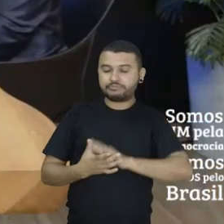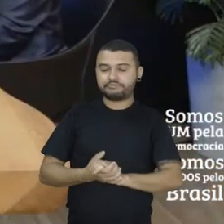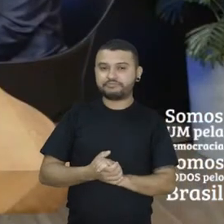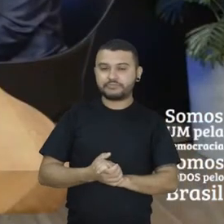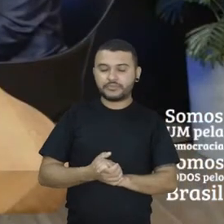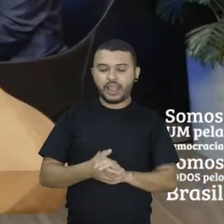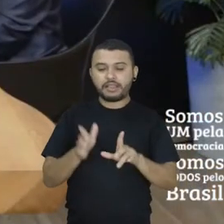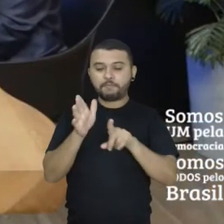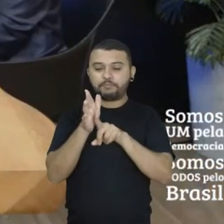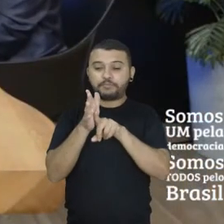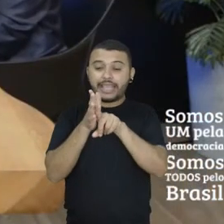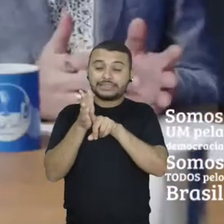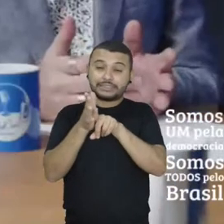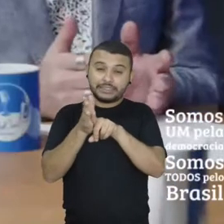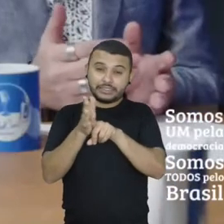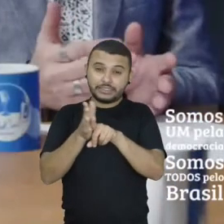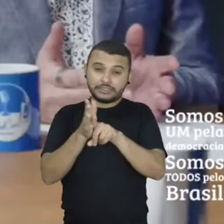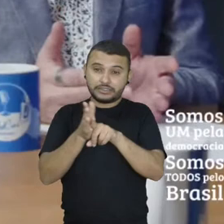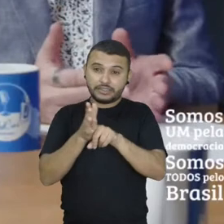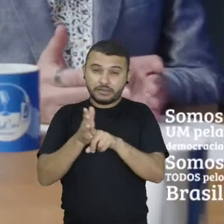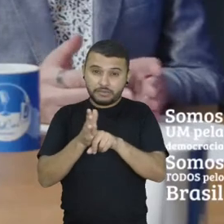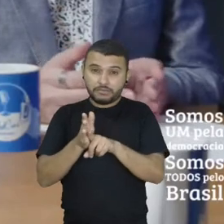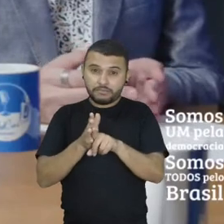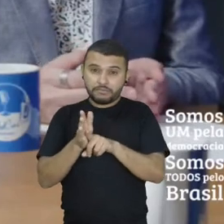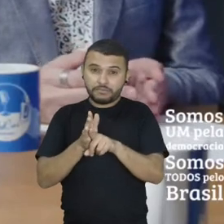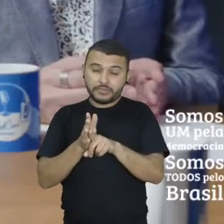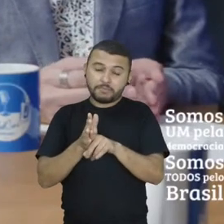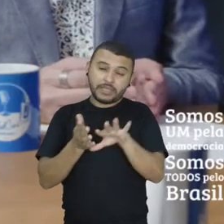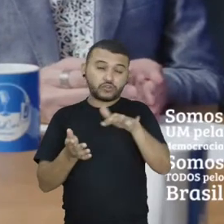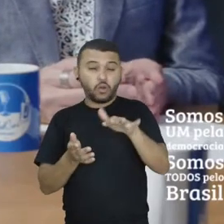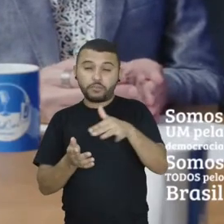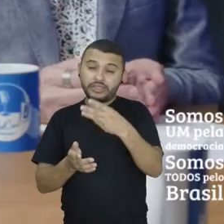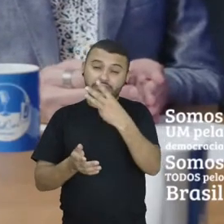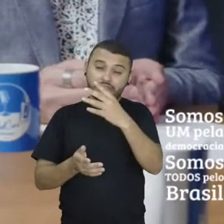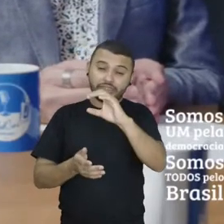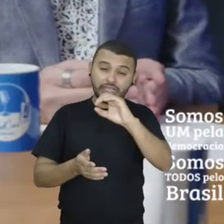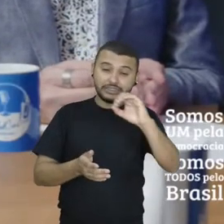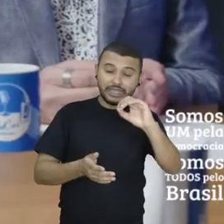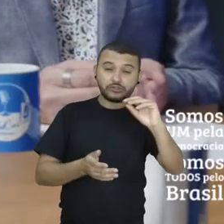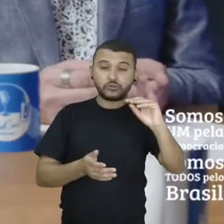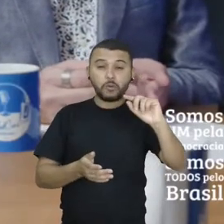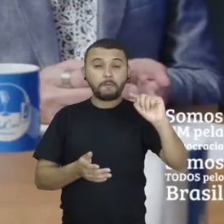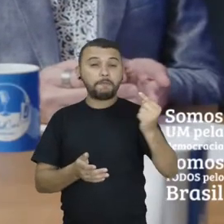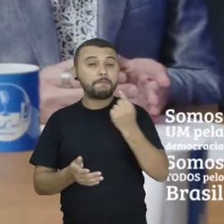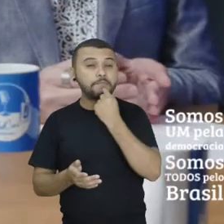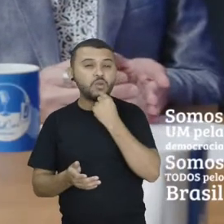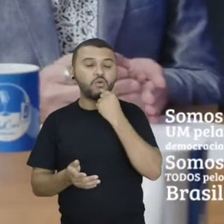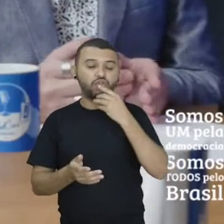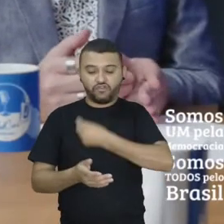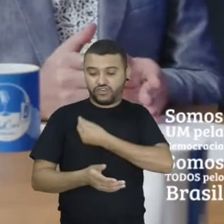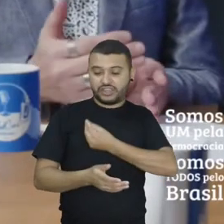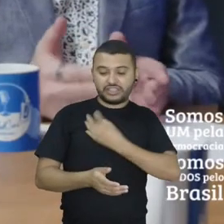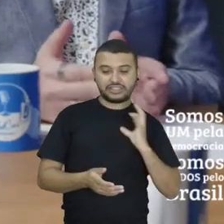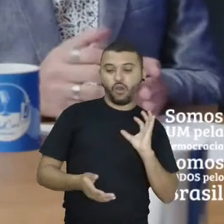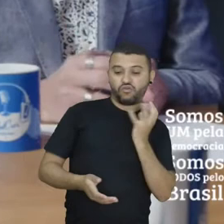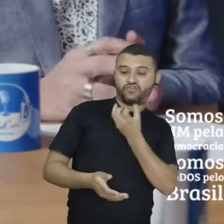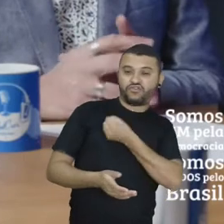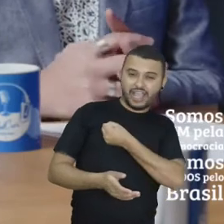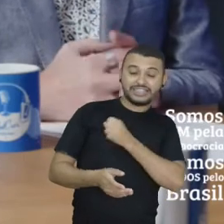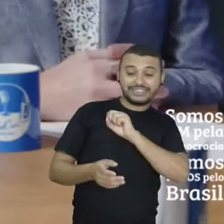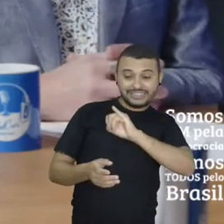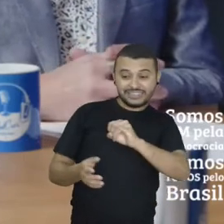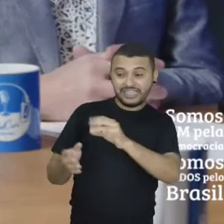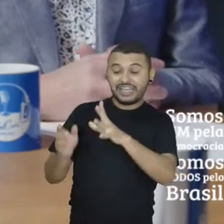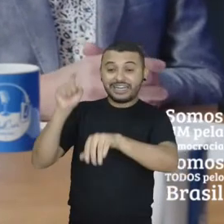pelas pesquisas, parece que poderiam ter sido poupadas pelo menos 300 mil vidas, por conta da, se